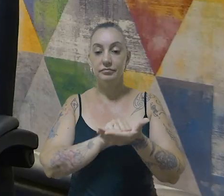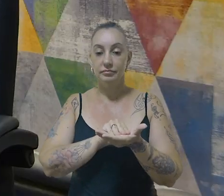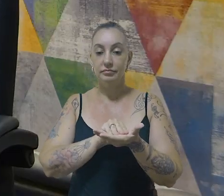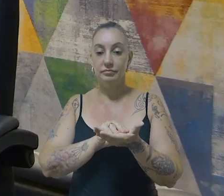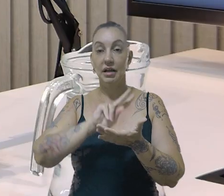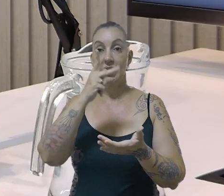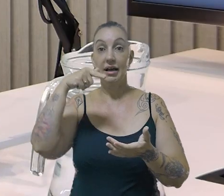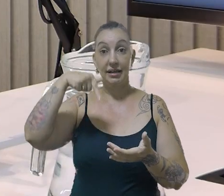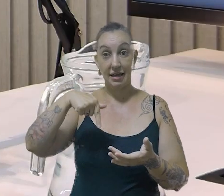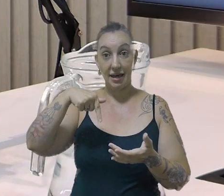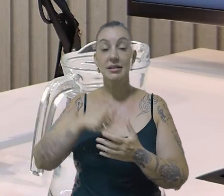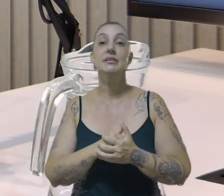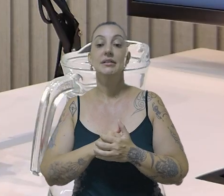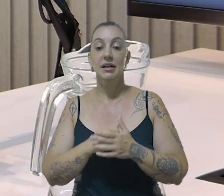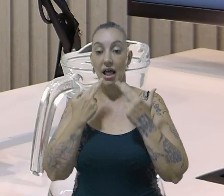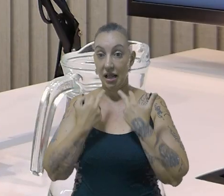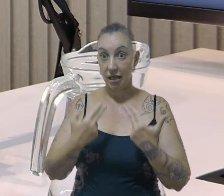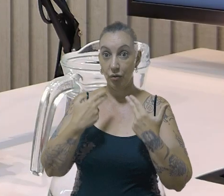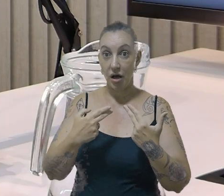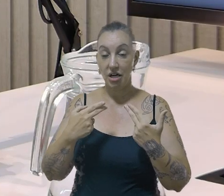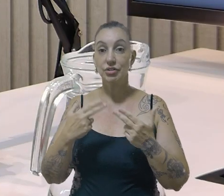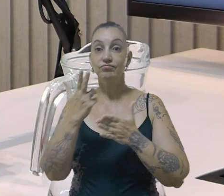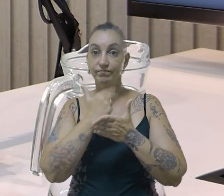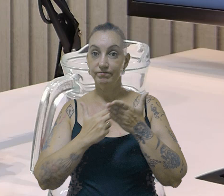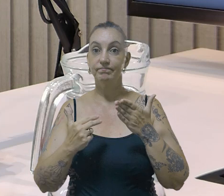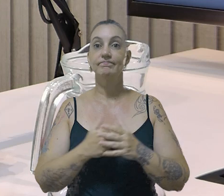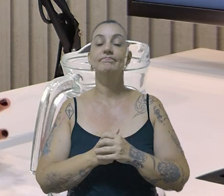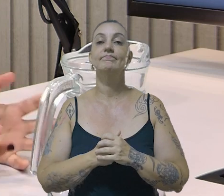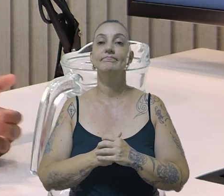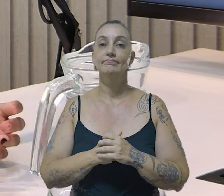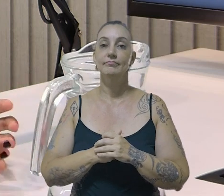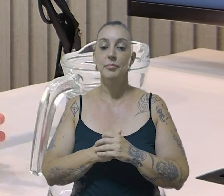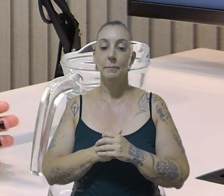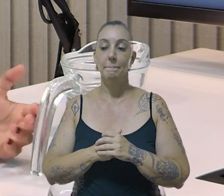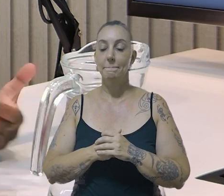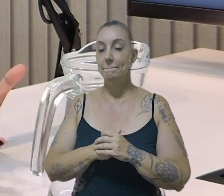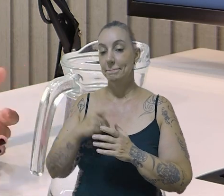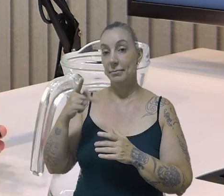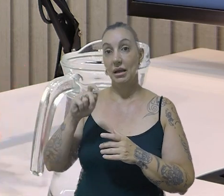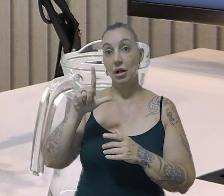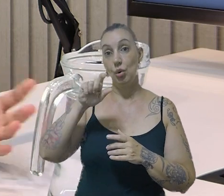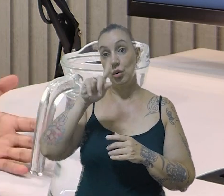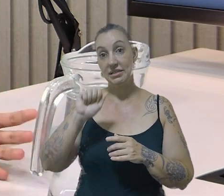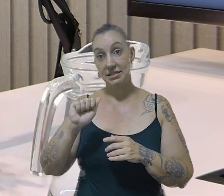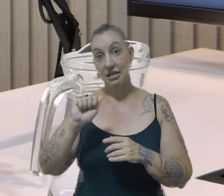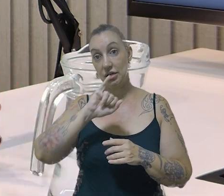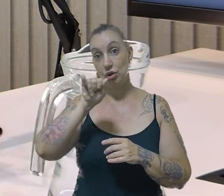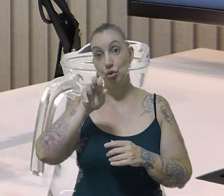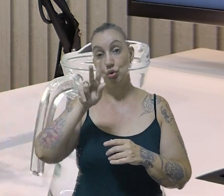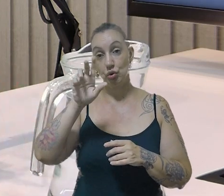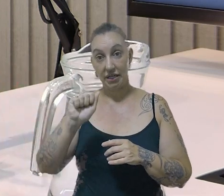né exato então tem essa linguagem da HQ eh a dramaturgia da Luísa e da Júlia que são as